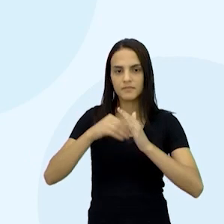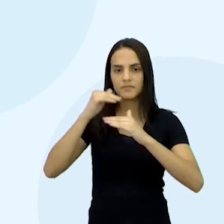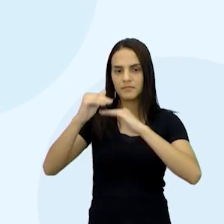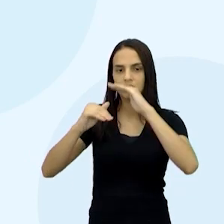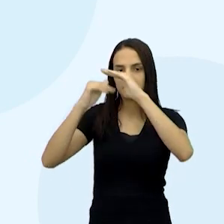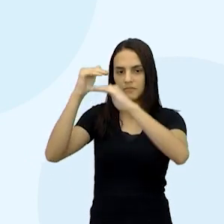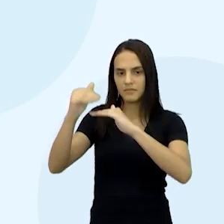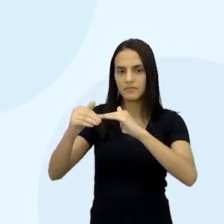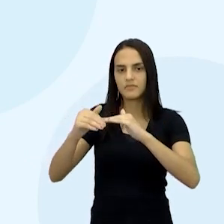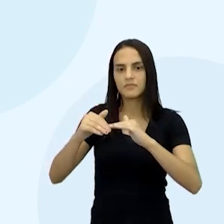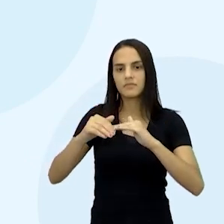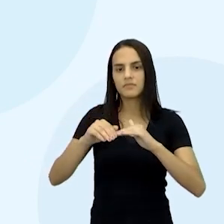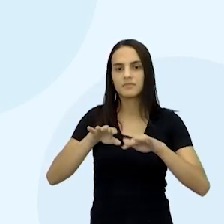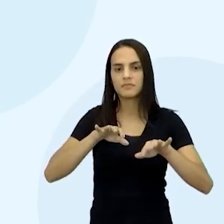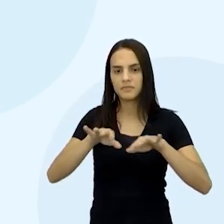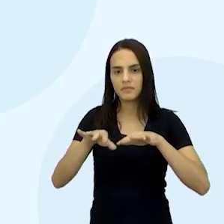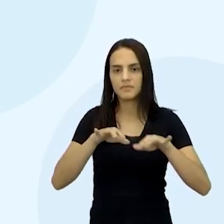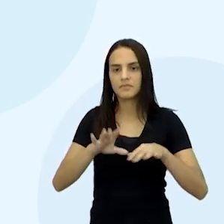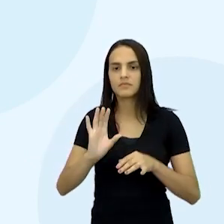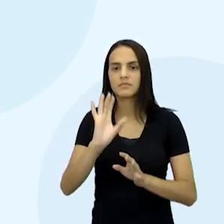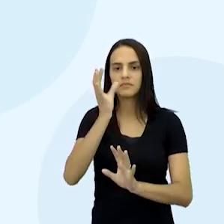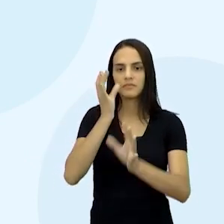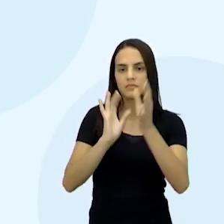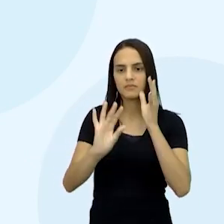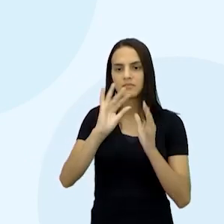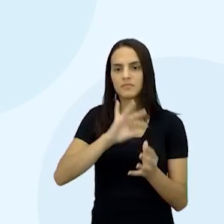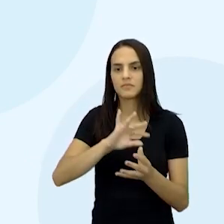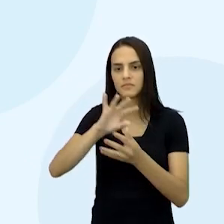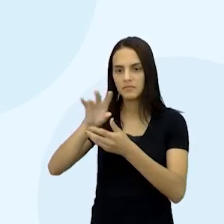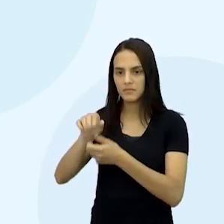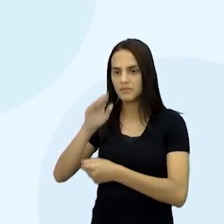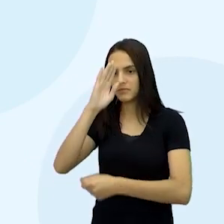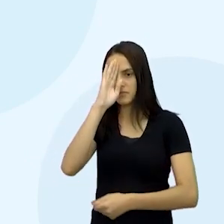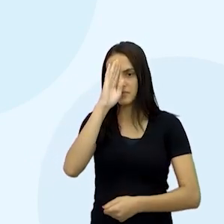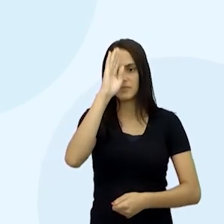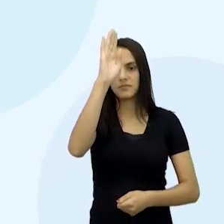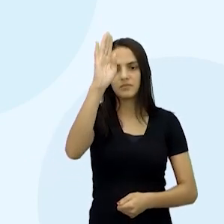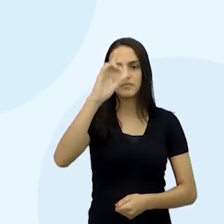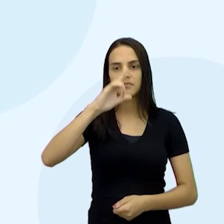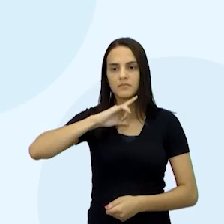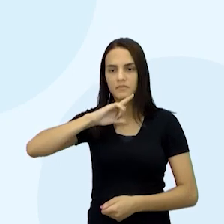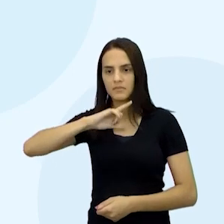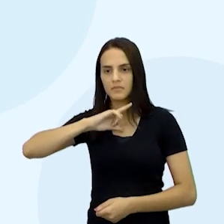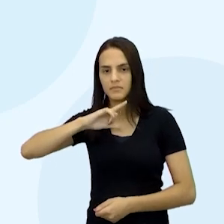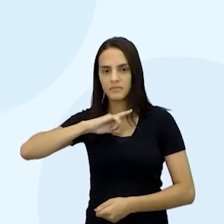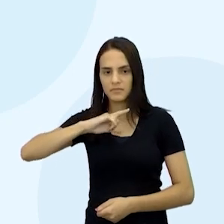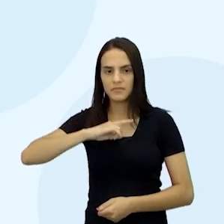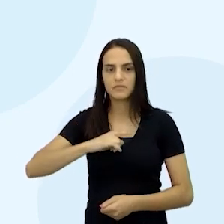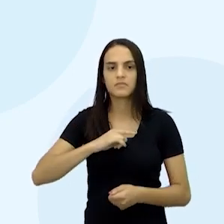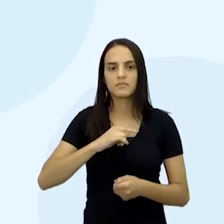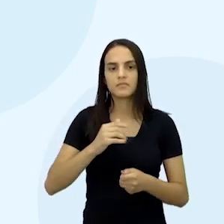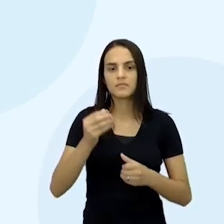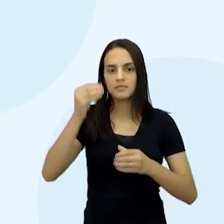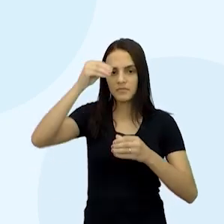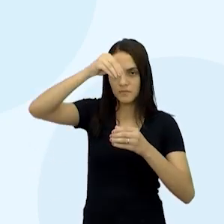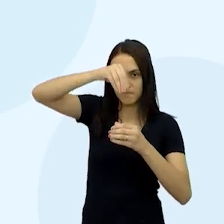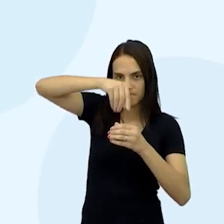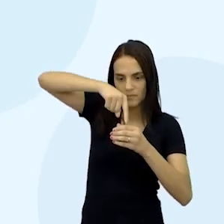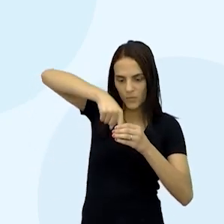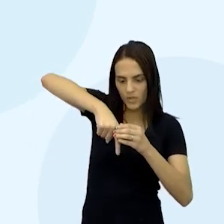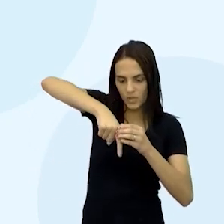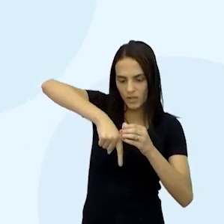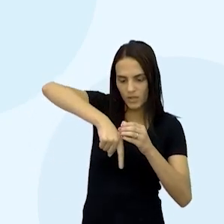de todos os processos dinâmicos que acontecem no nosso planeta, principalmente o que existe no interior